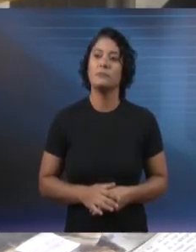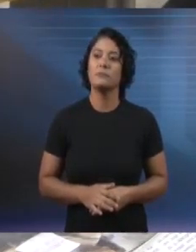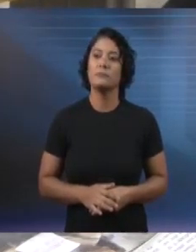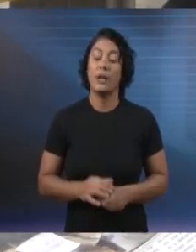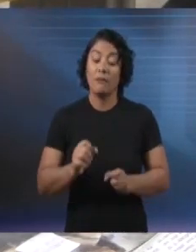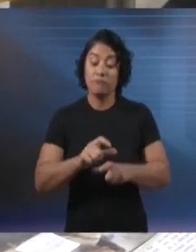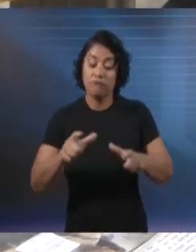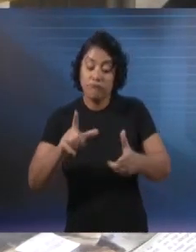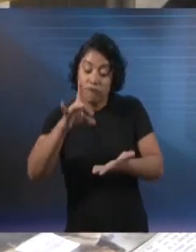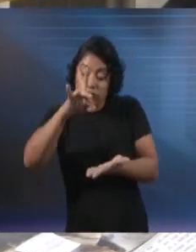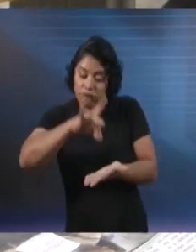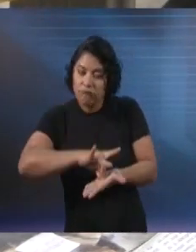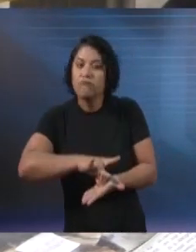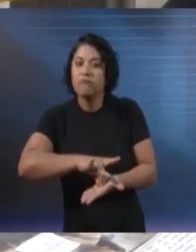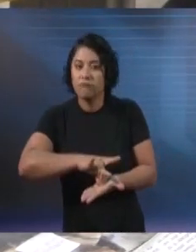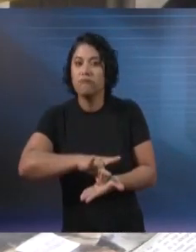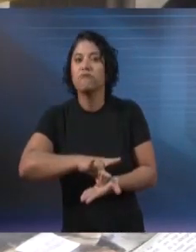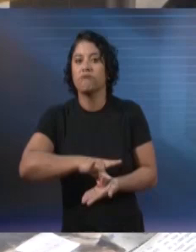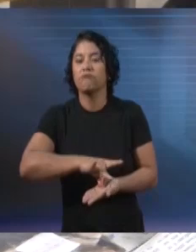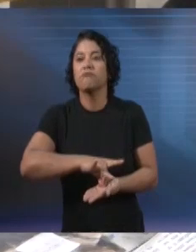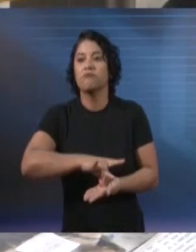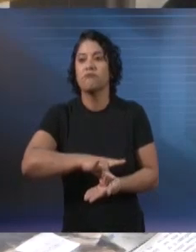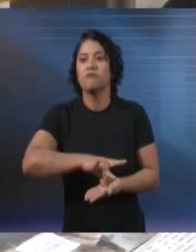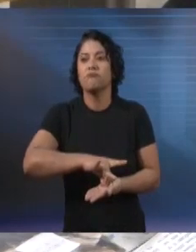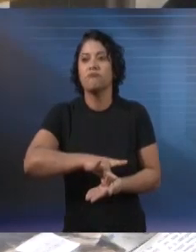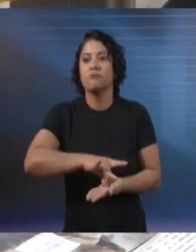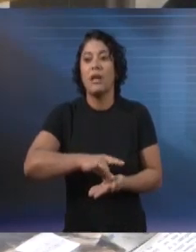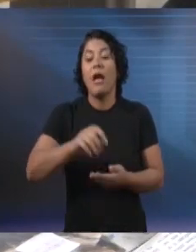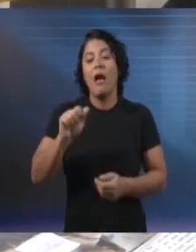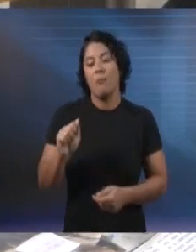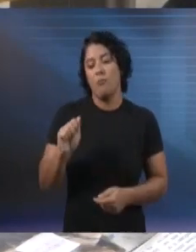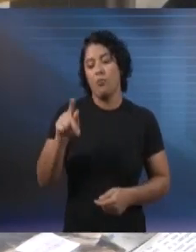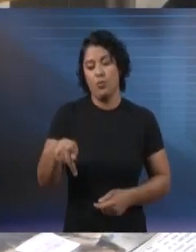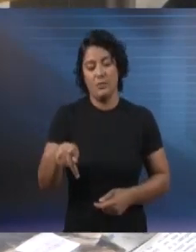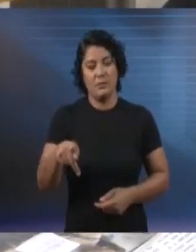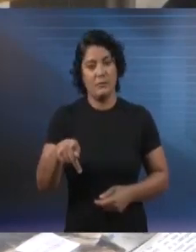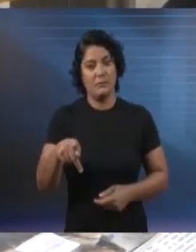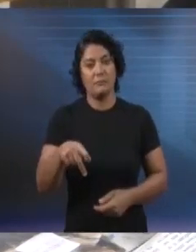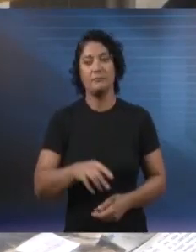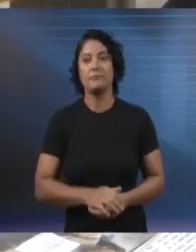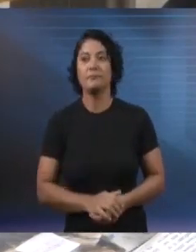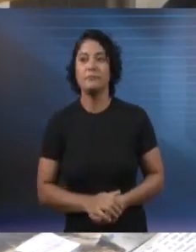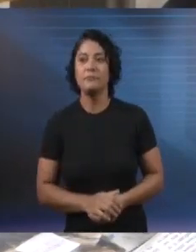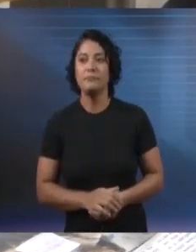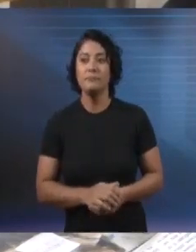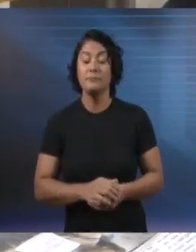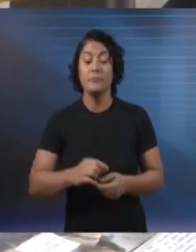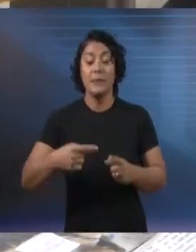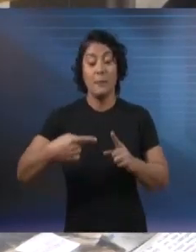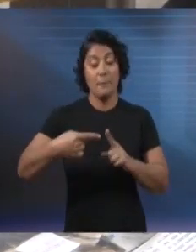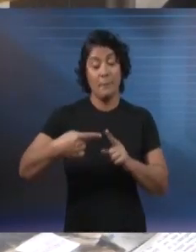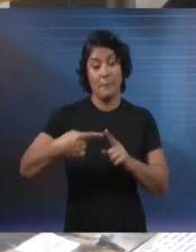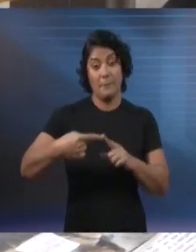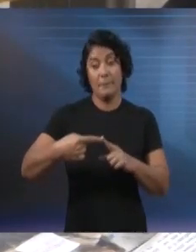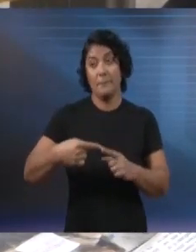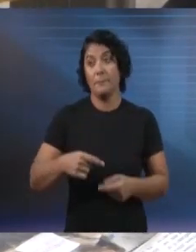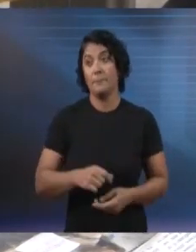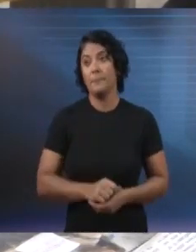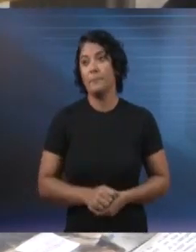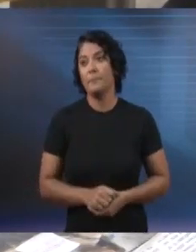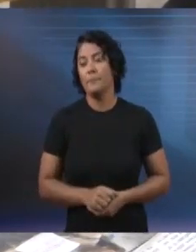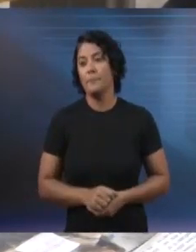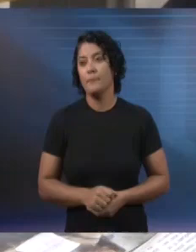grande realidade, de se aposentar. Por quê? Primeiro,